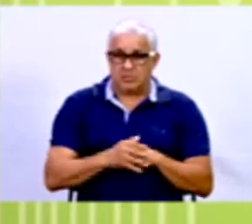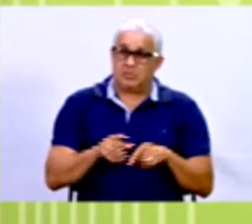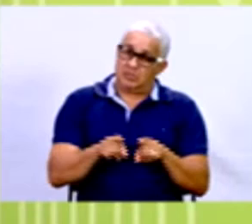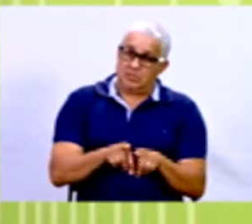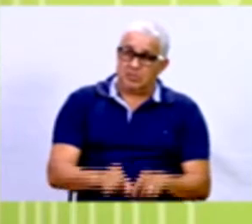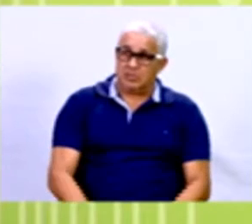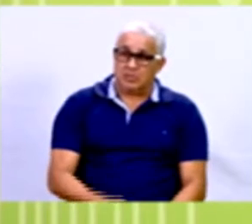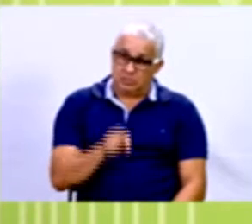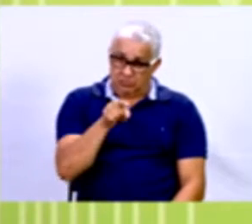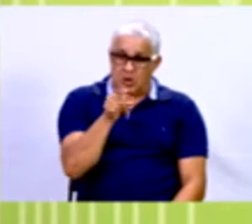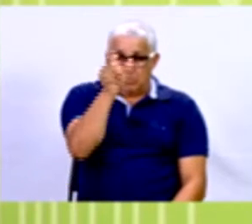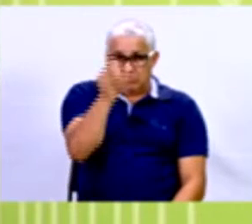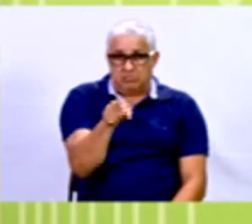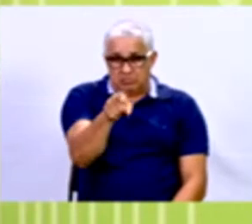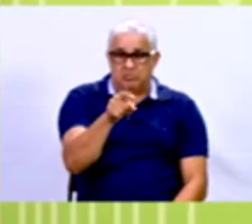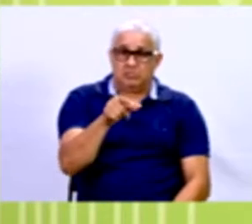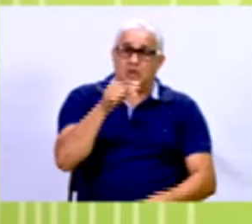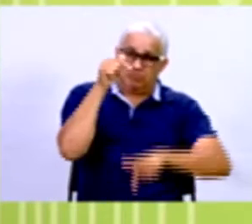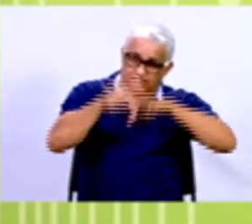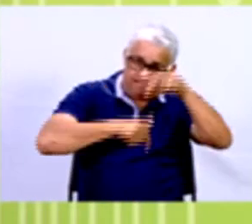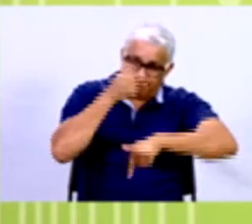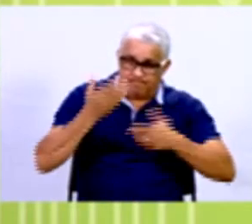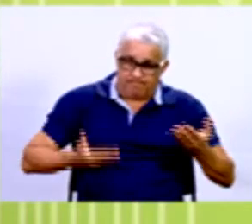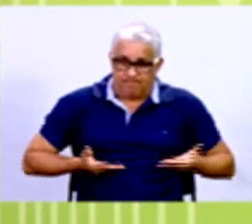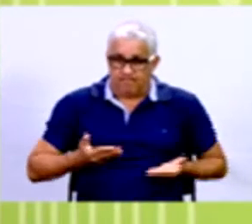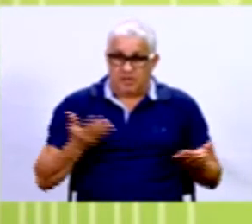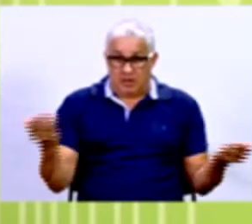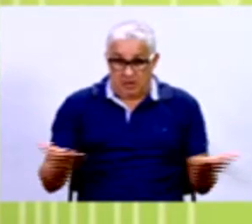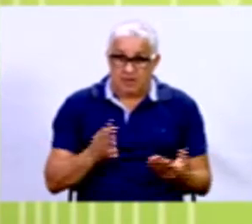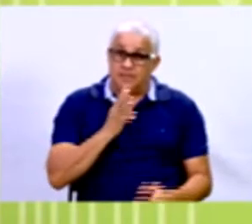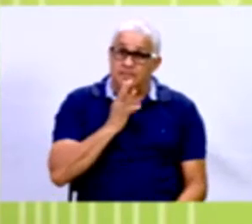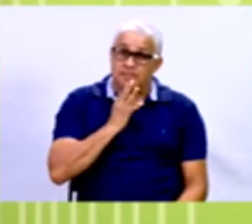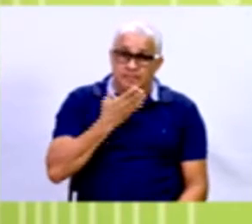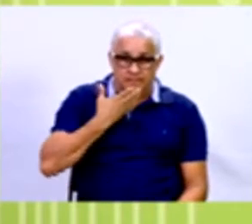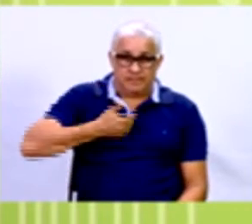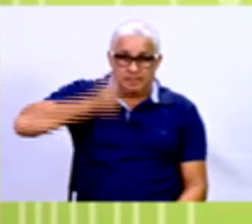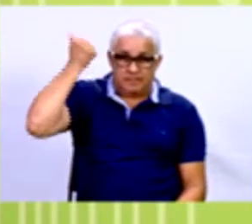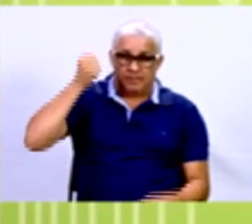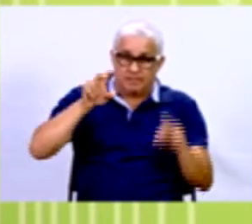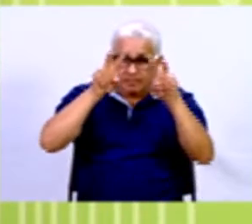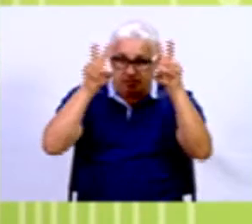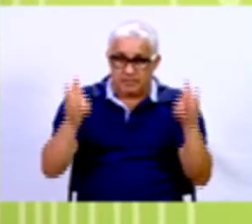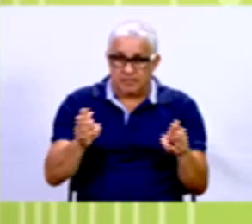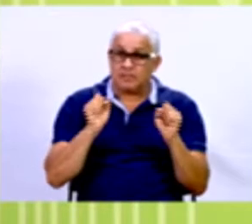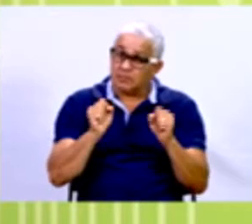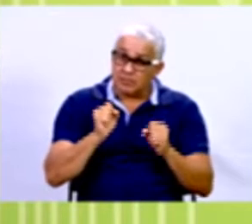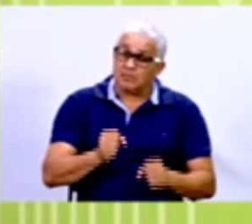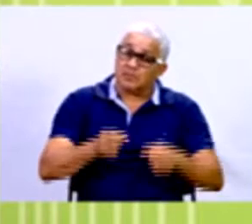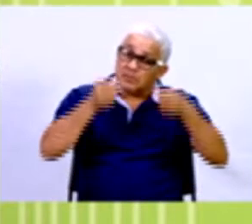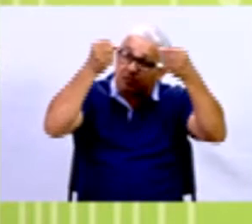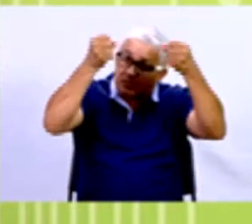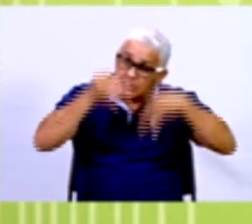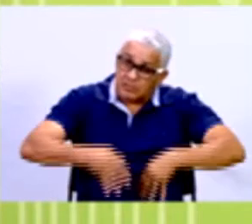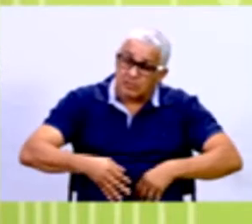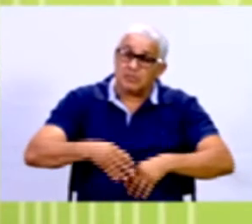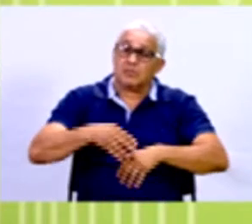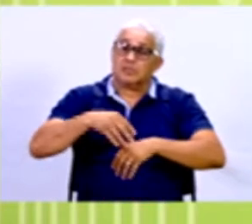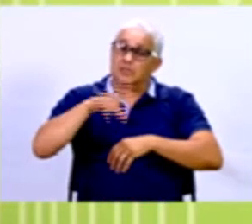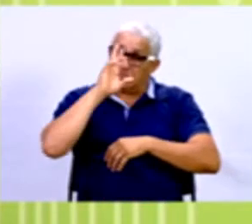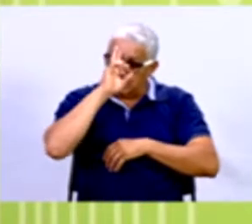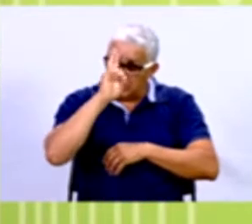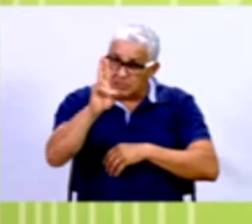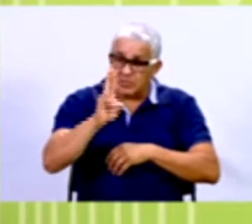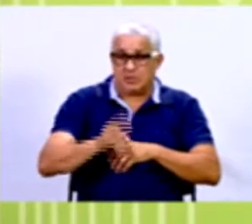mesmo você, empregado, que conhece agora, conhece melhor dessa questão, você pode estar falando com o seu gerente, falando, olha,